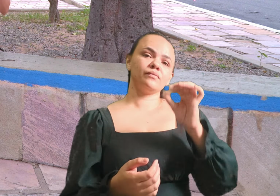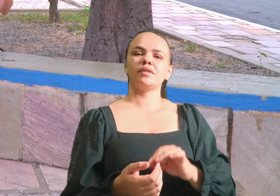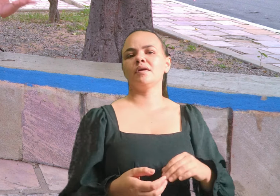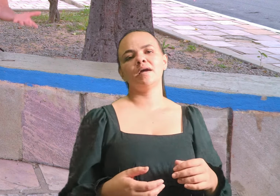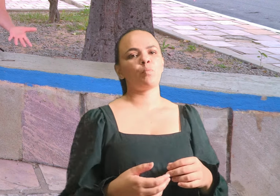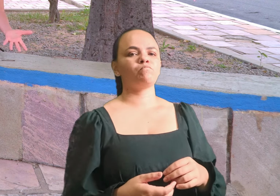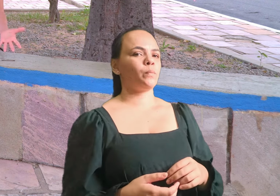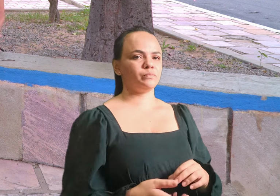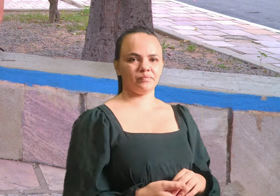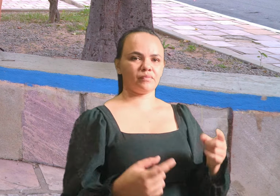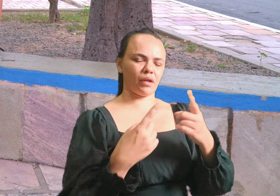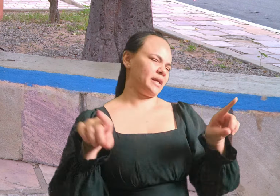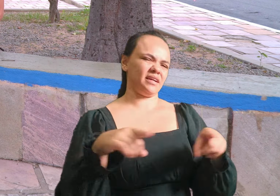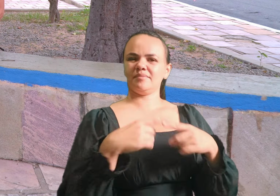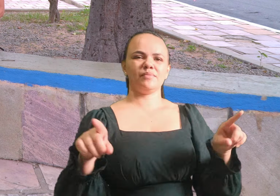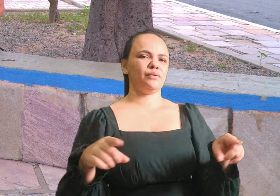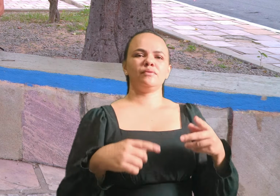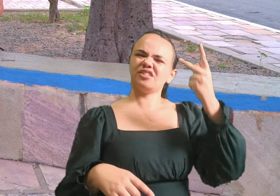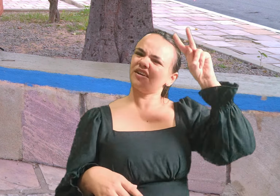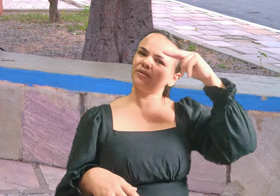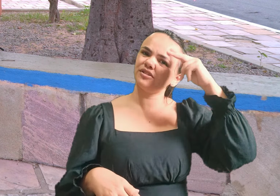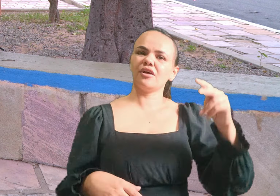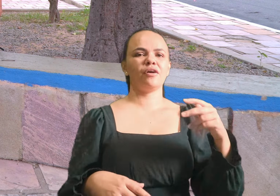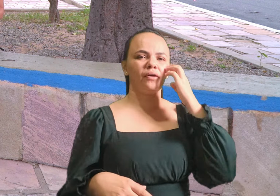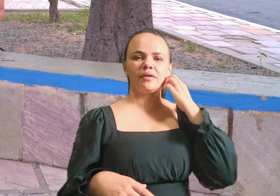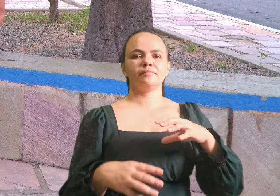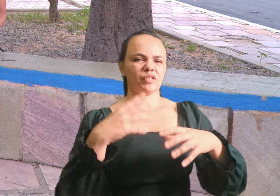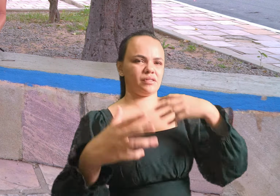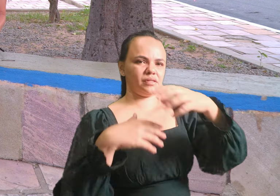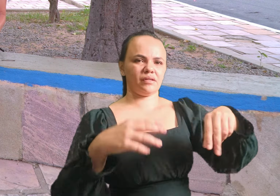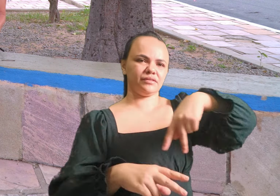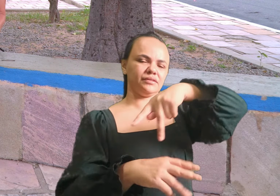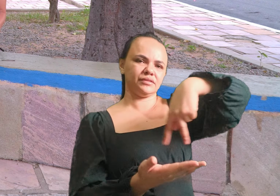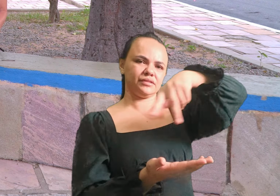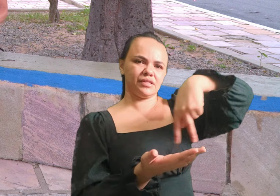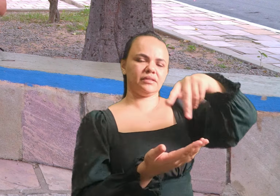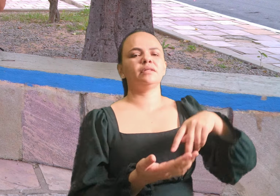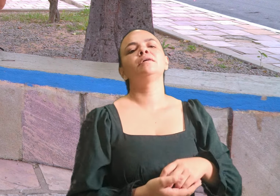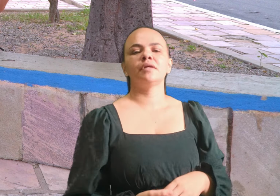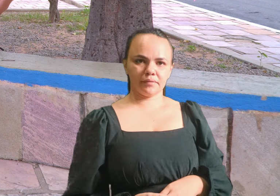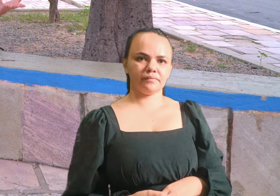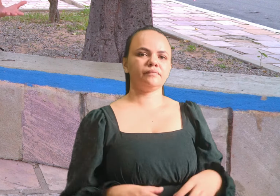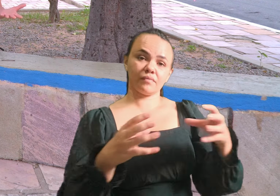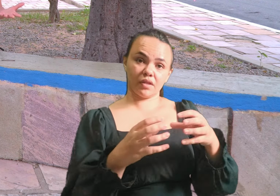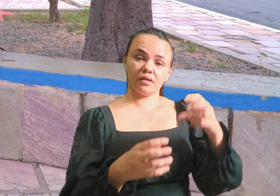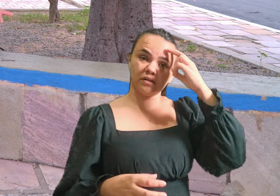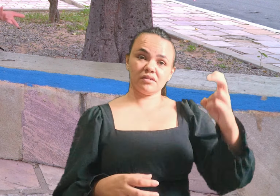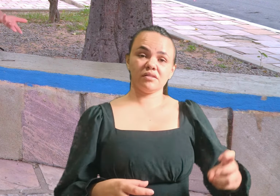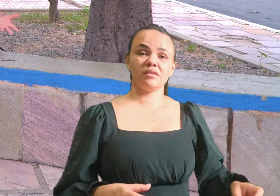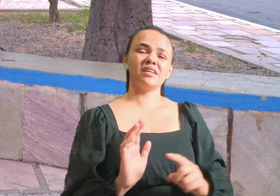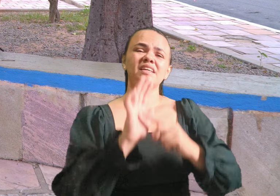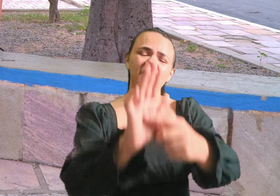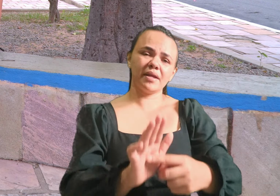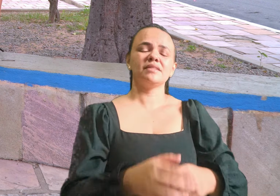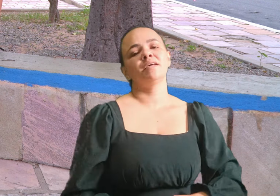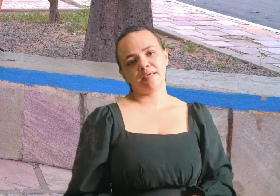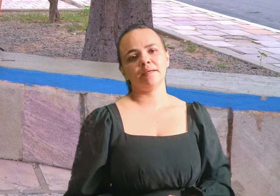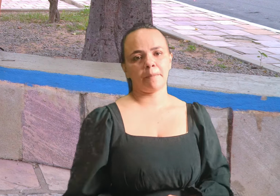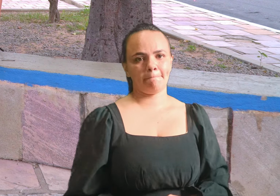quem conta uma história quem dança num grupo cultural quem apresenta